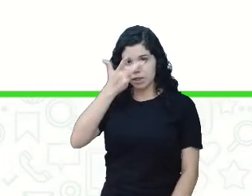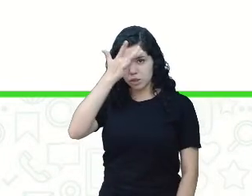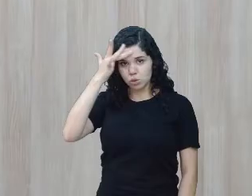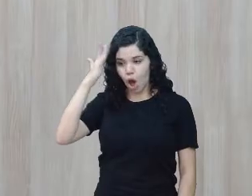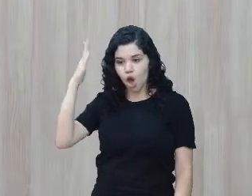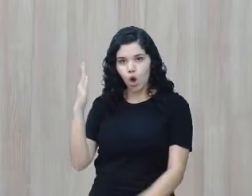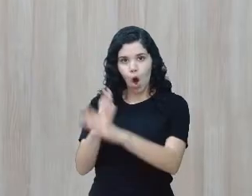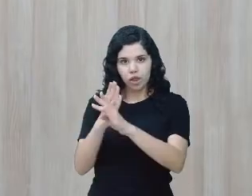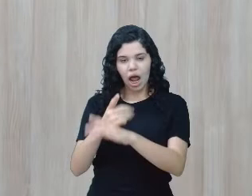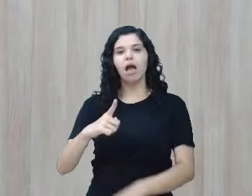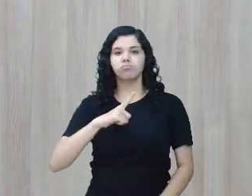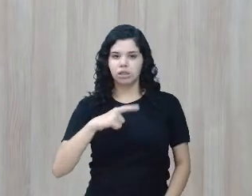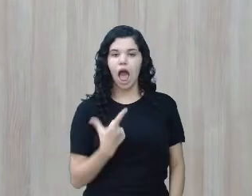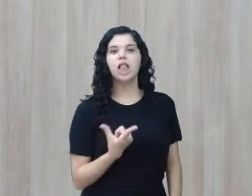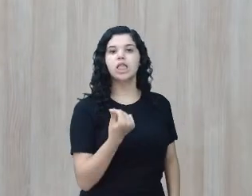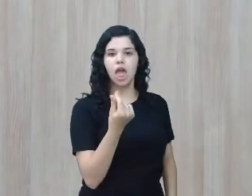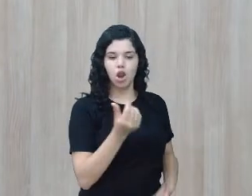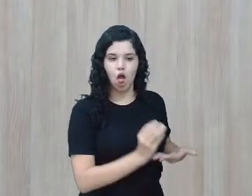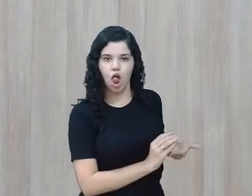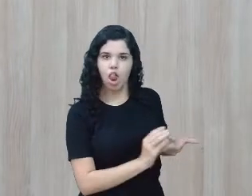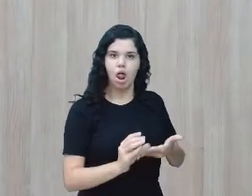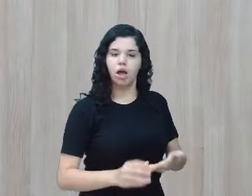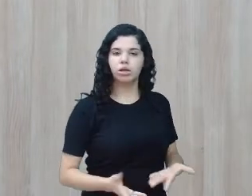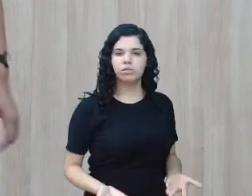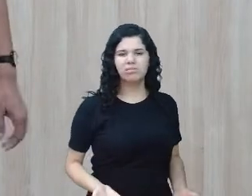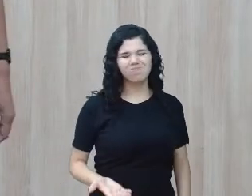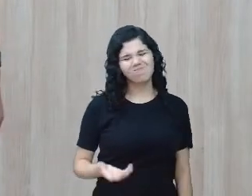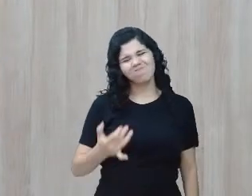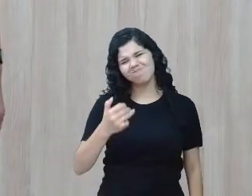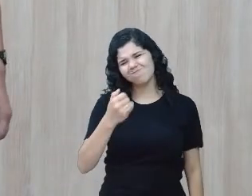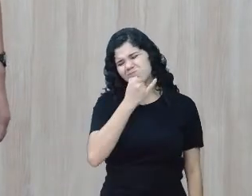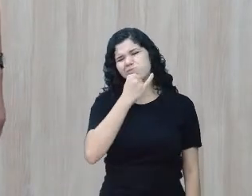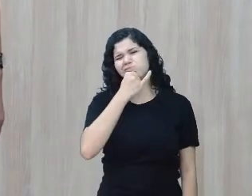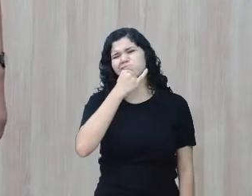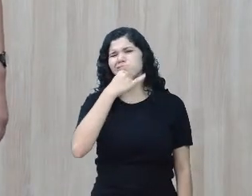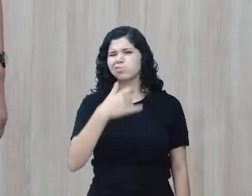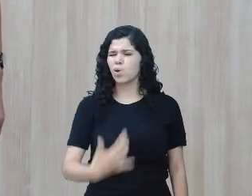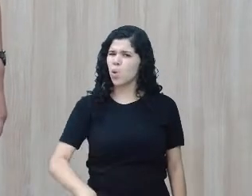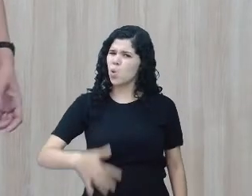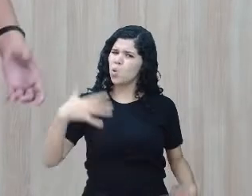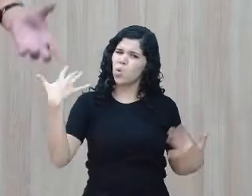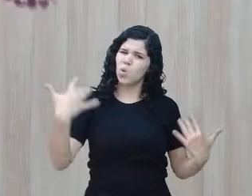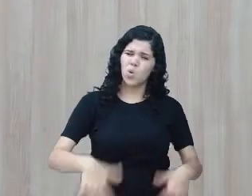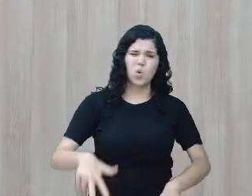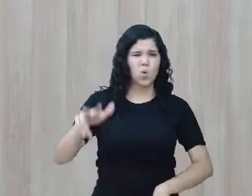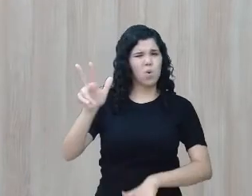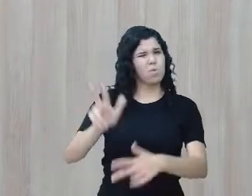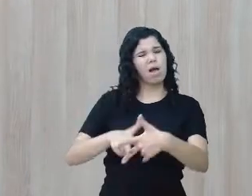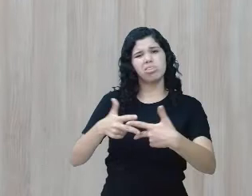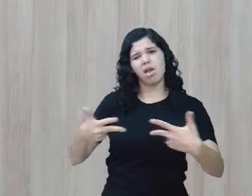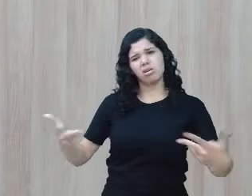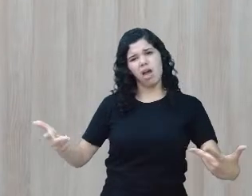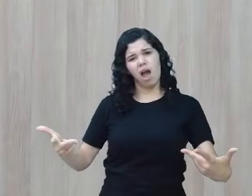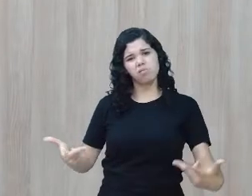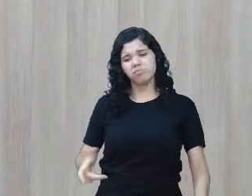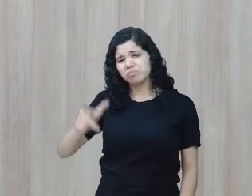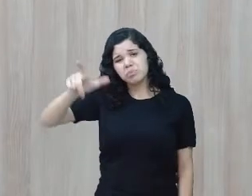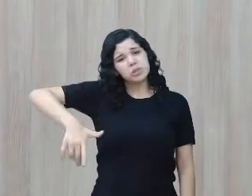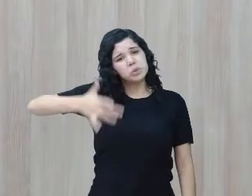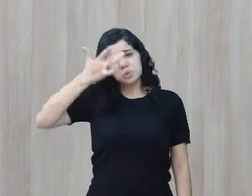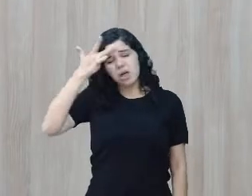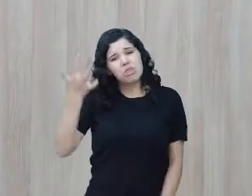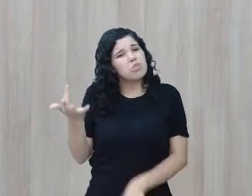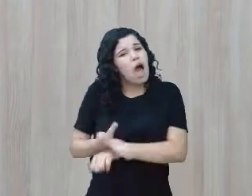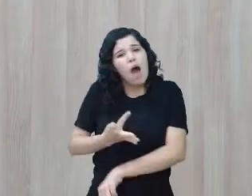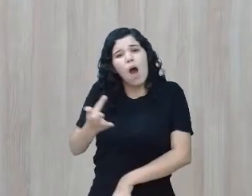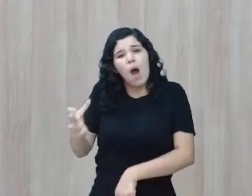tão triste. As pessoas serem tratadas como coisas, né? Eles não aguentavam mais viver naquela situação,